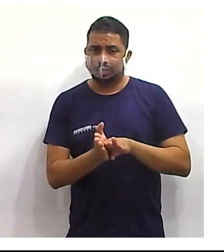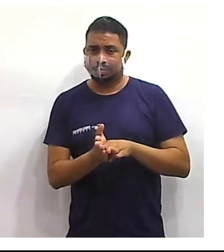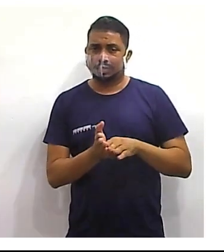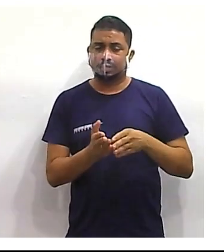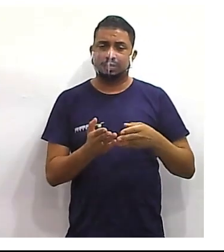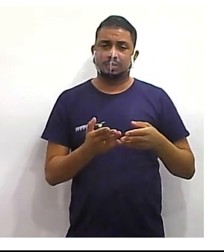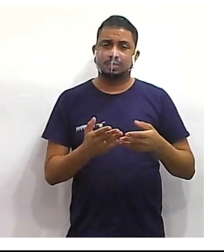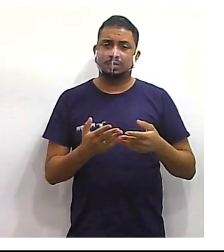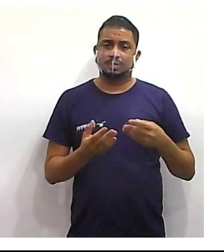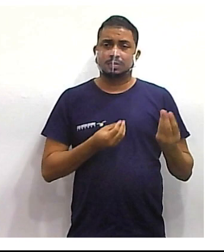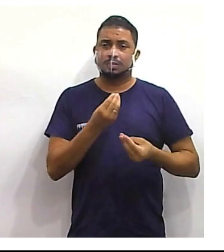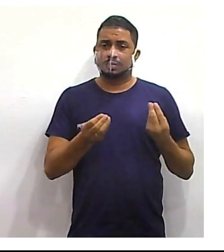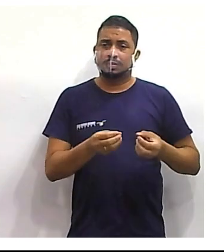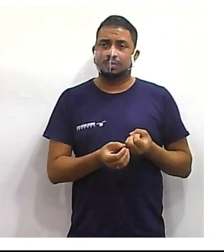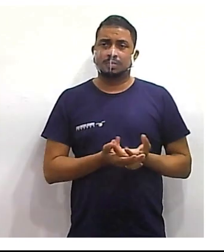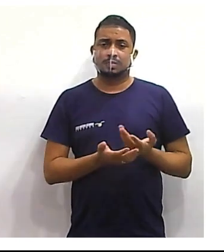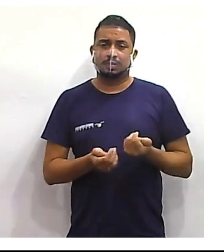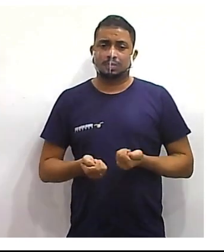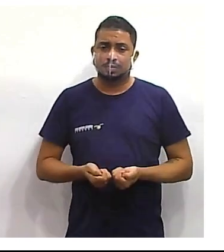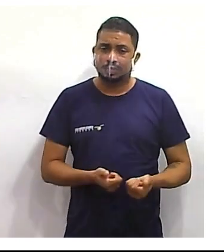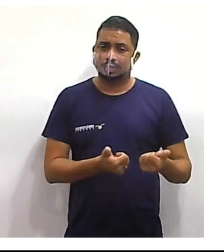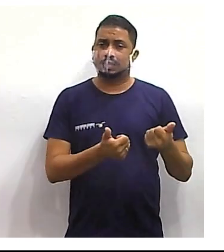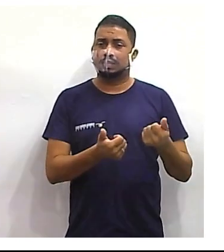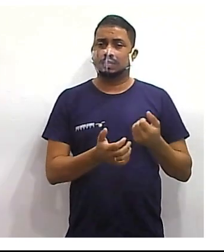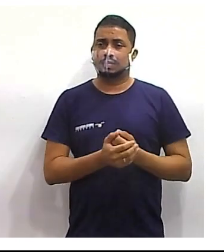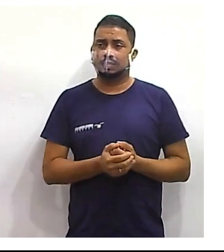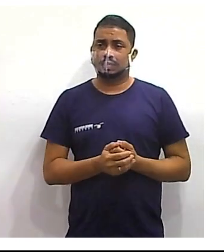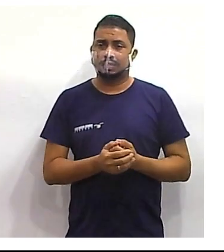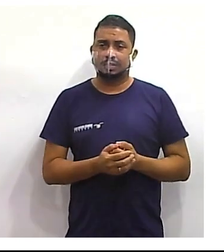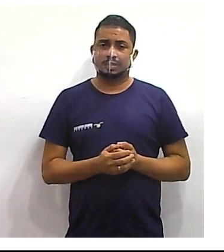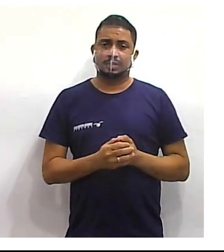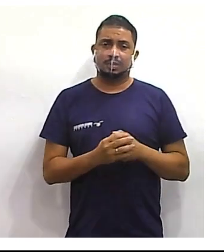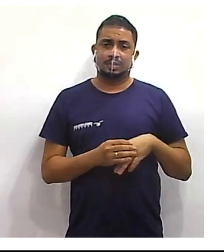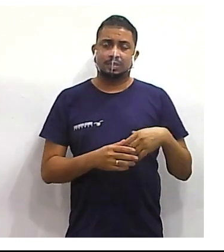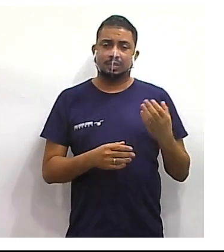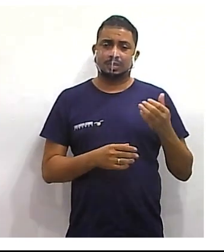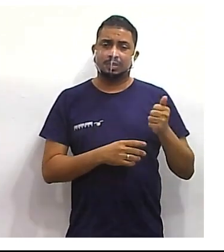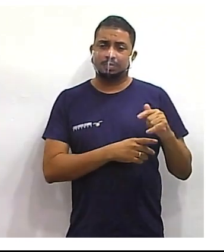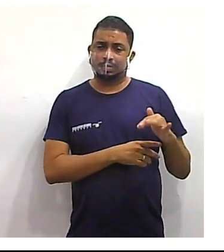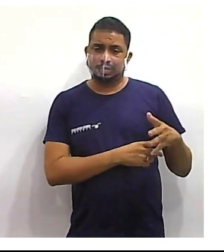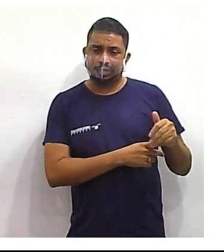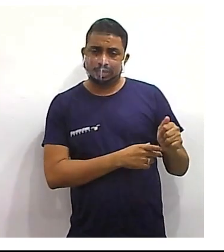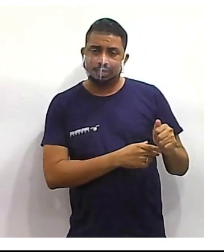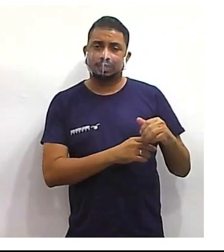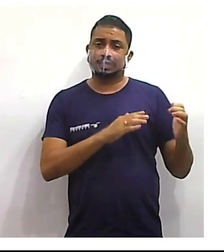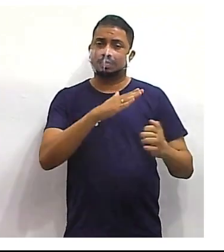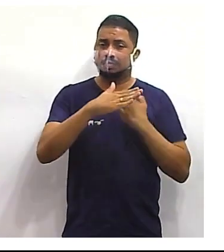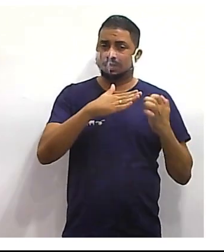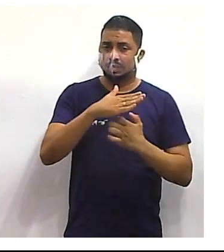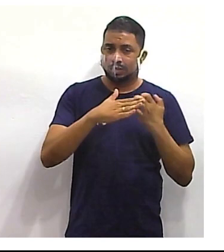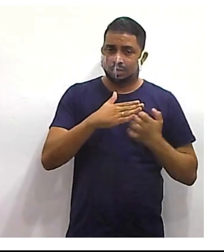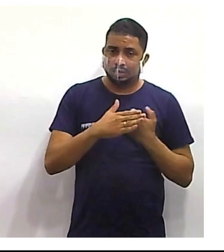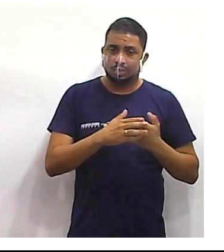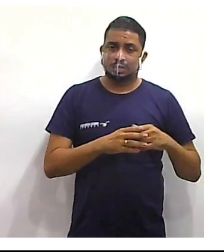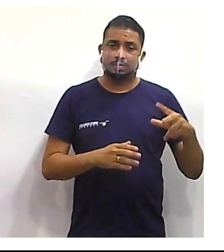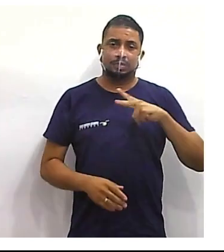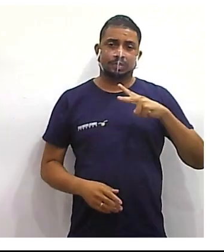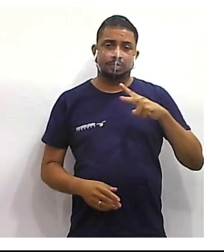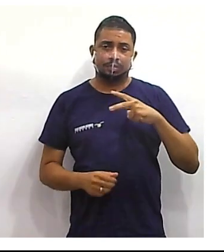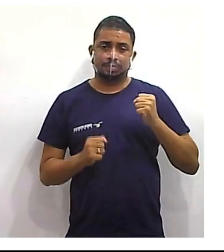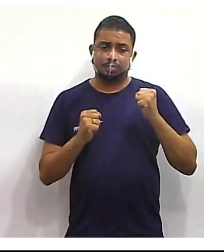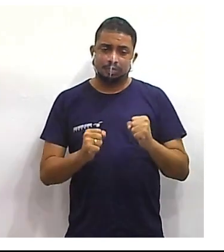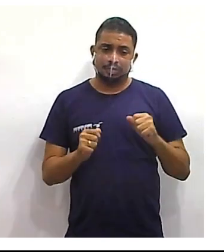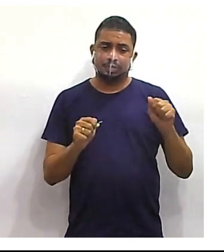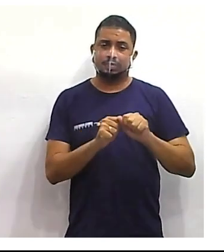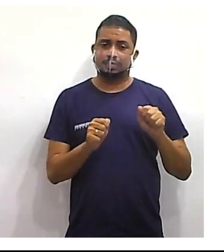outros recursos, como doações. Sim. Né? Campanhas, né? Empresas particulares que podem